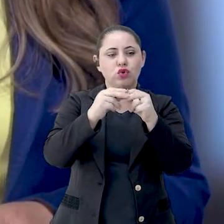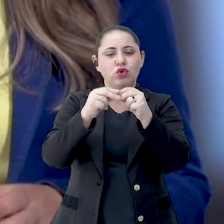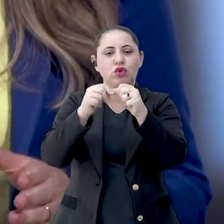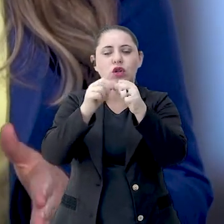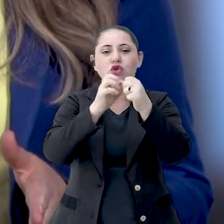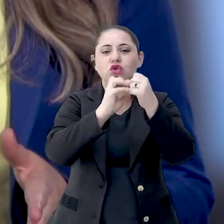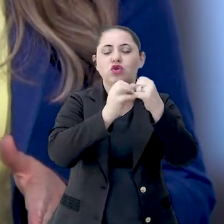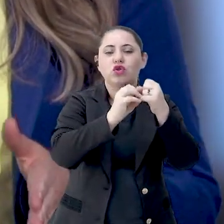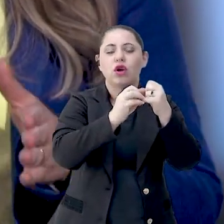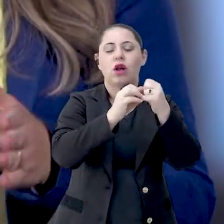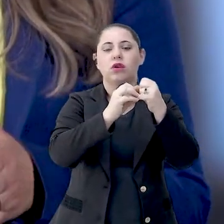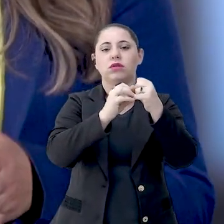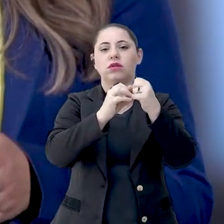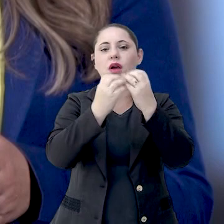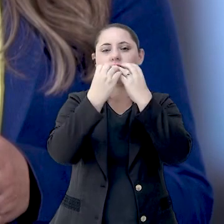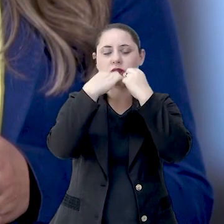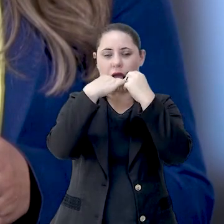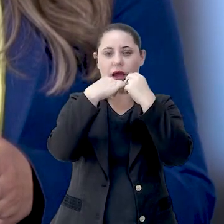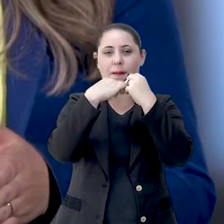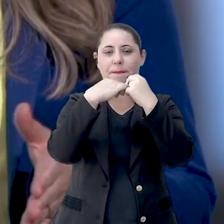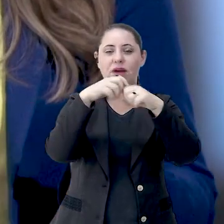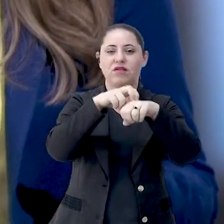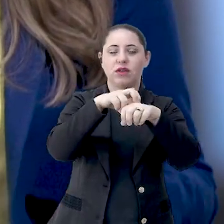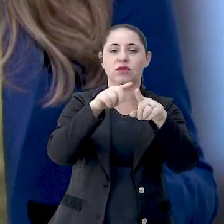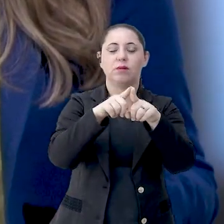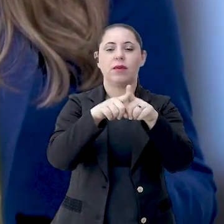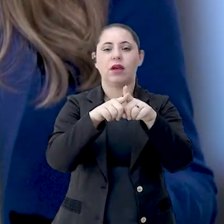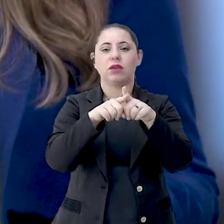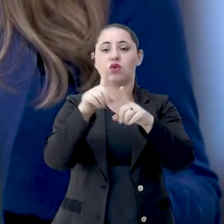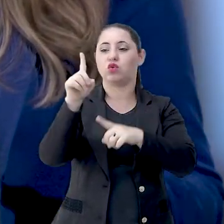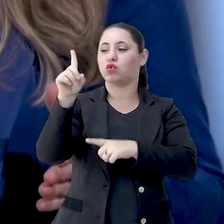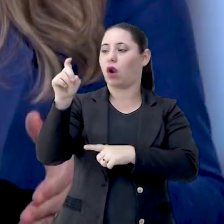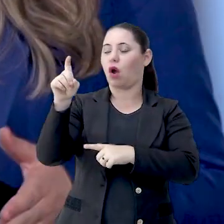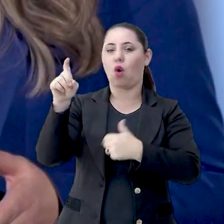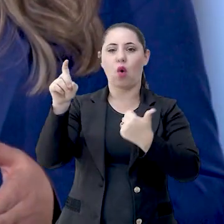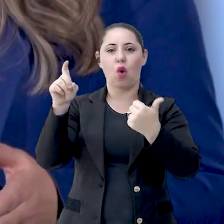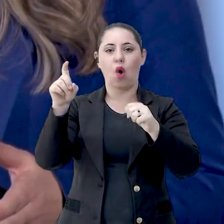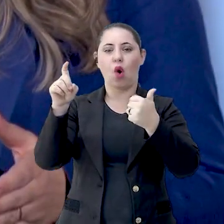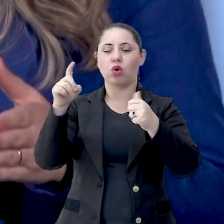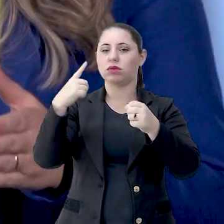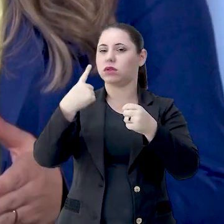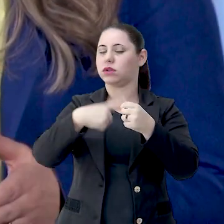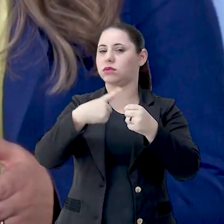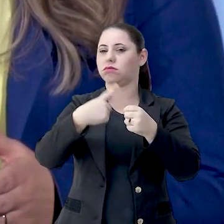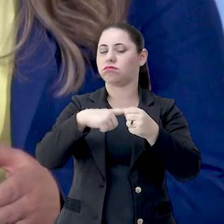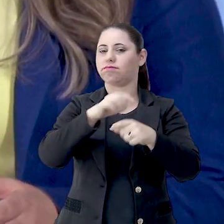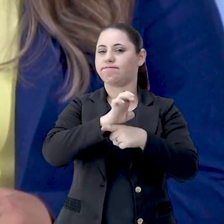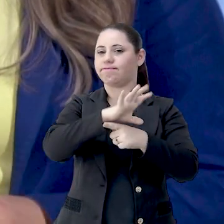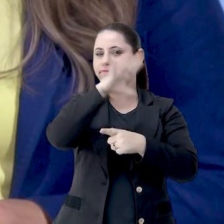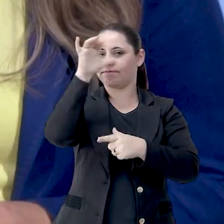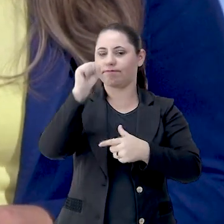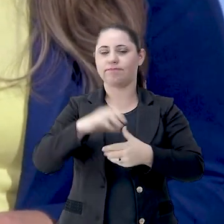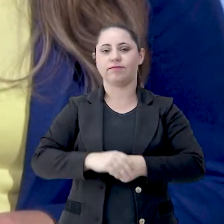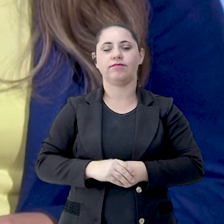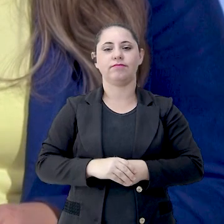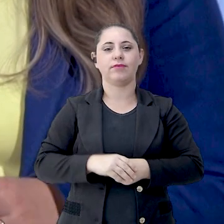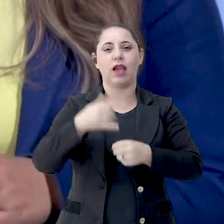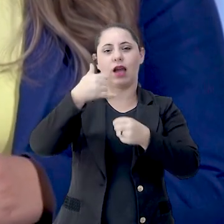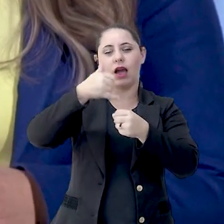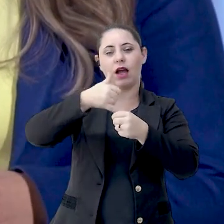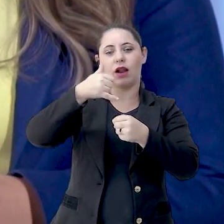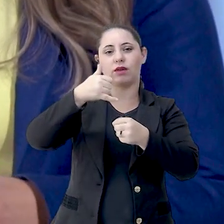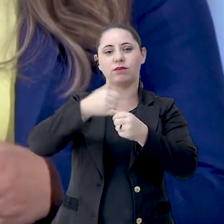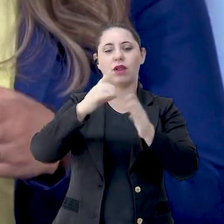Douradina, Dourados, Fátima do Sul, Glória de Dourados, Itaporã, Jataí, Maracaju,